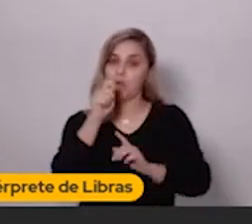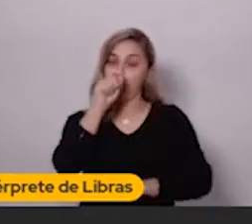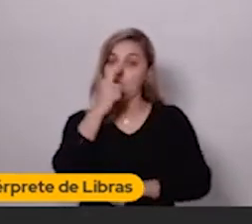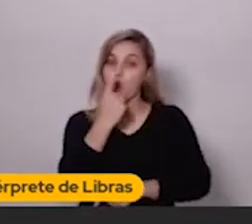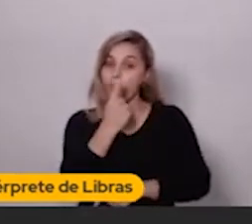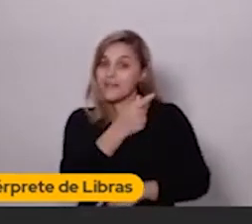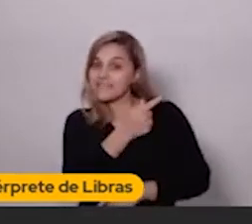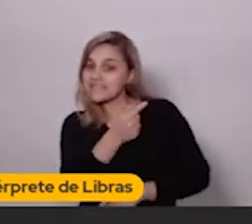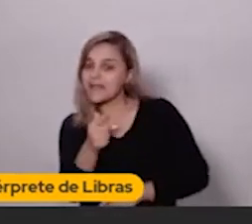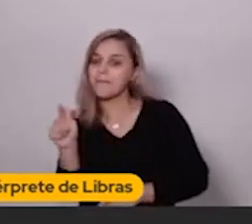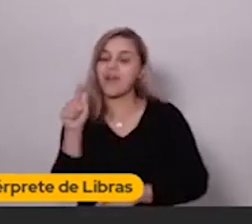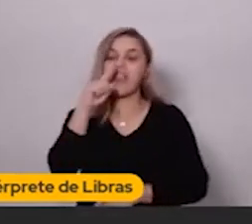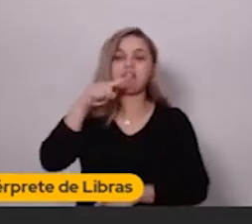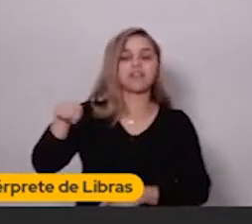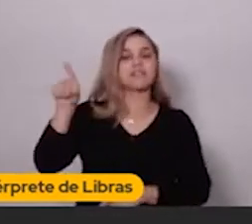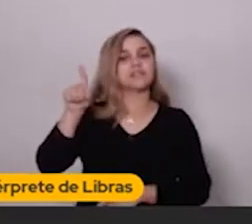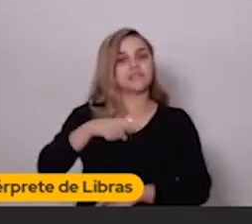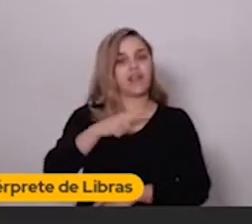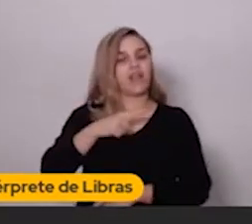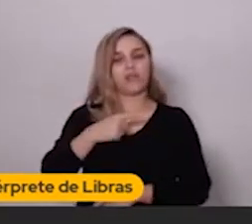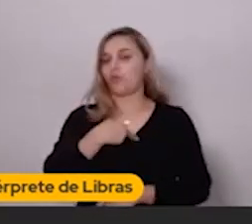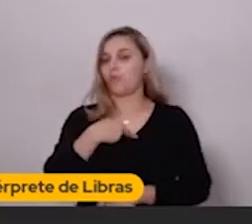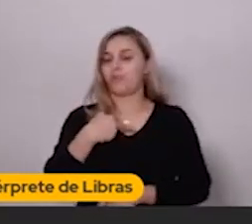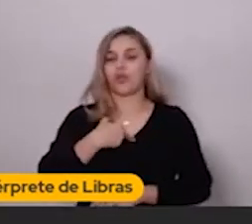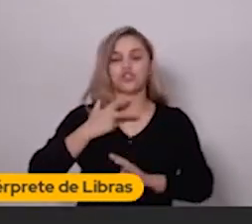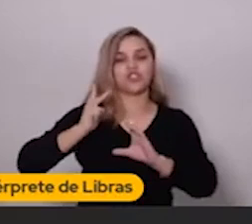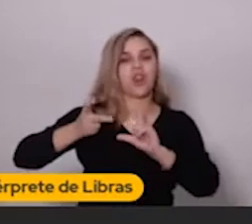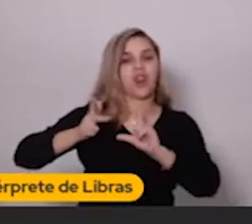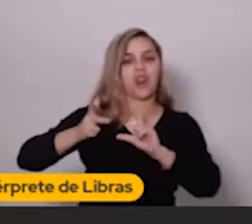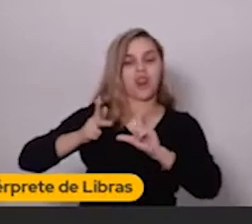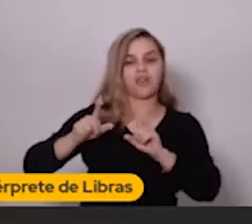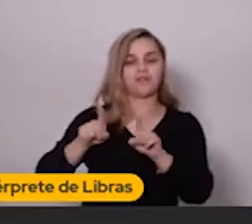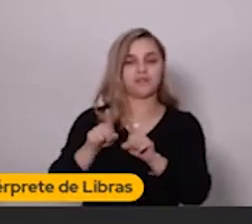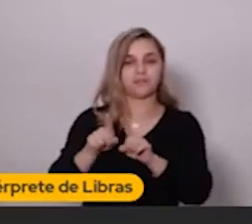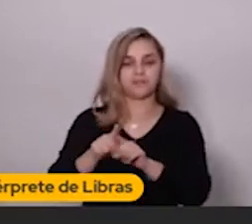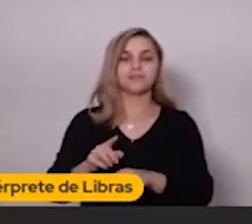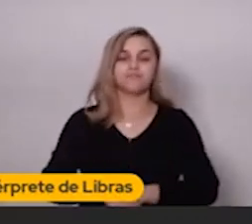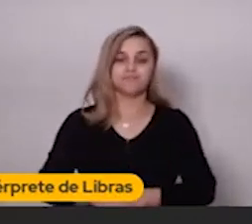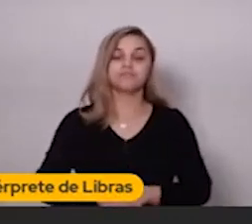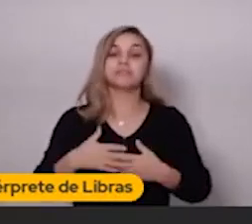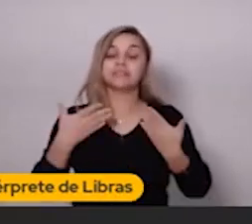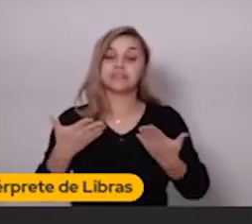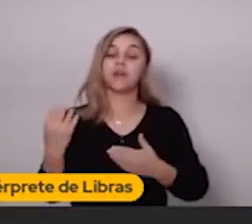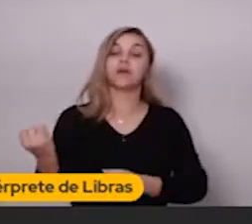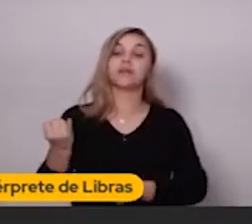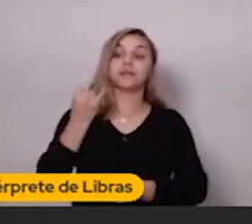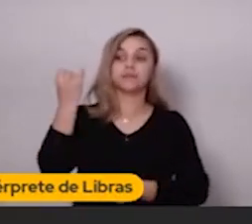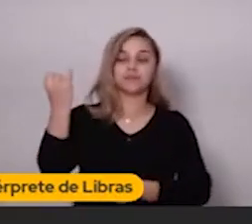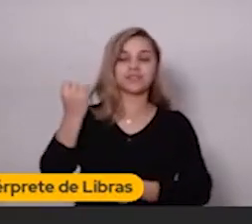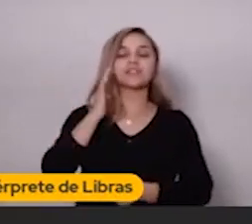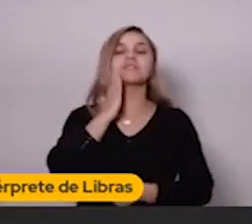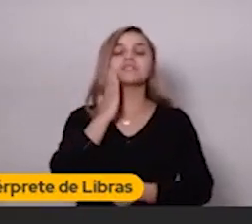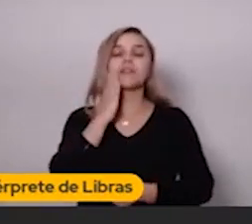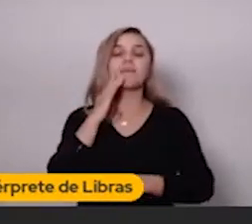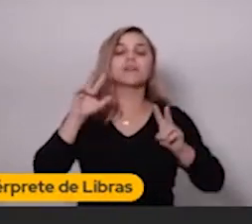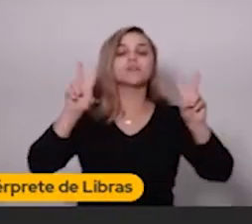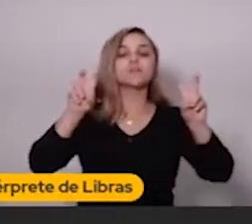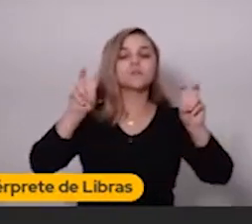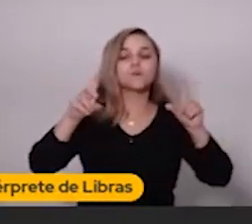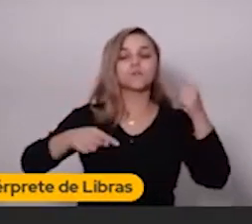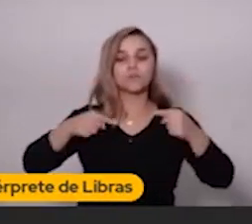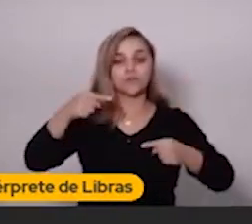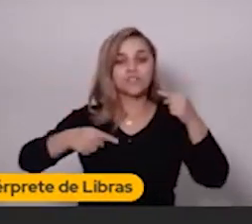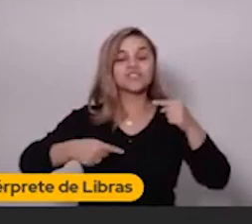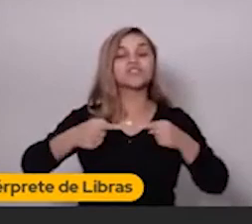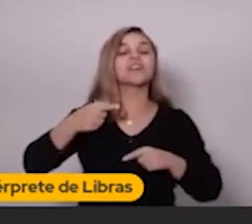semana, incluindo a possibilidade de fazer lives. Né? Então, é muito importante, de novo, saber sobre as políticas e evitar